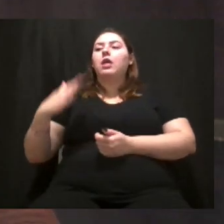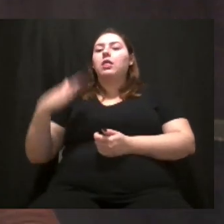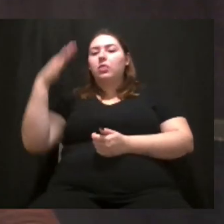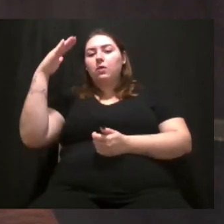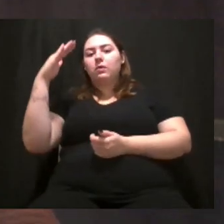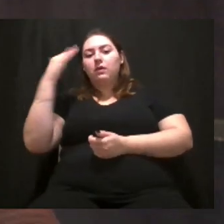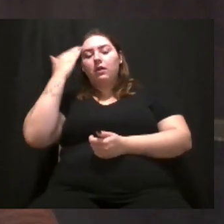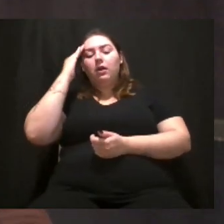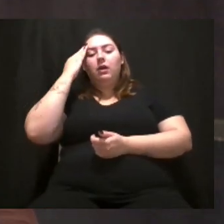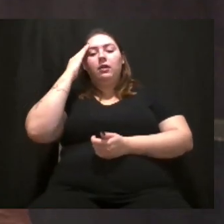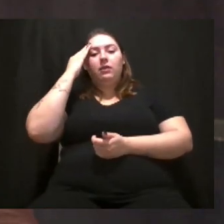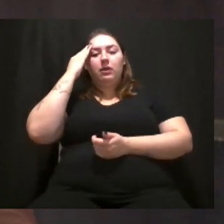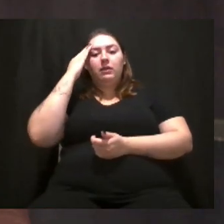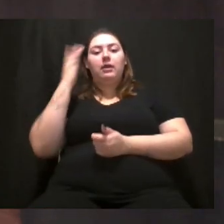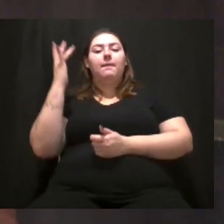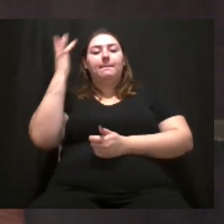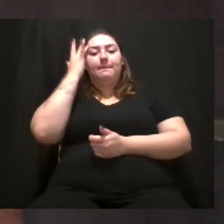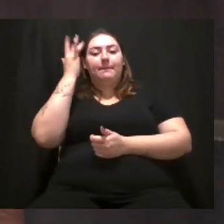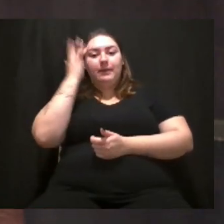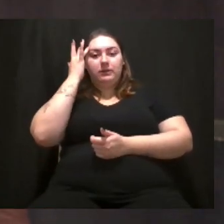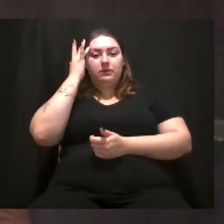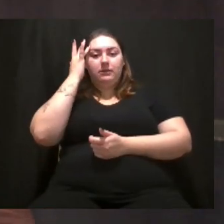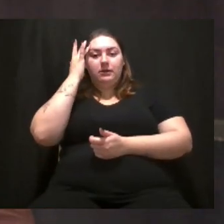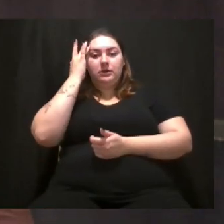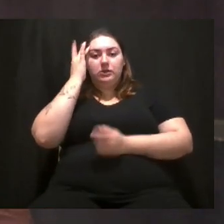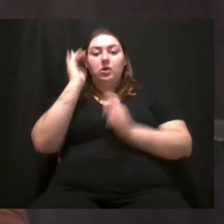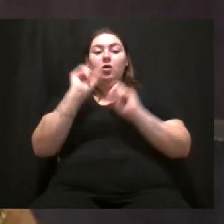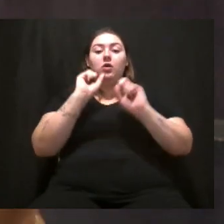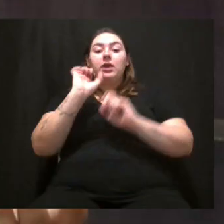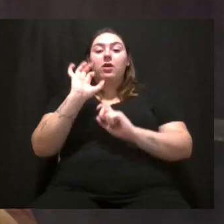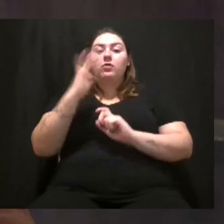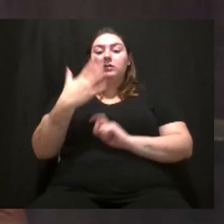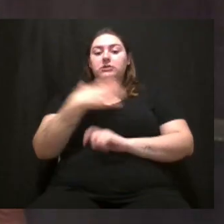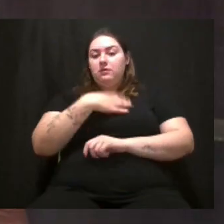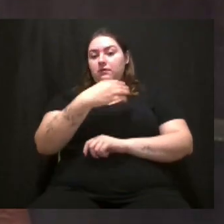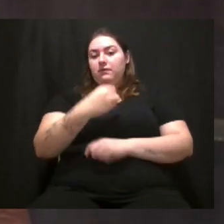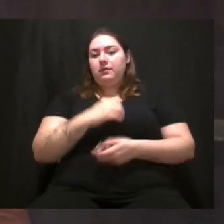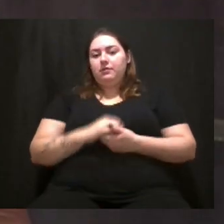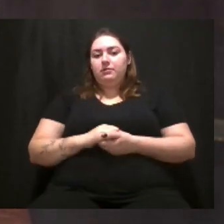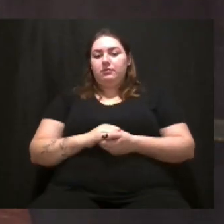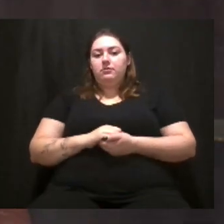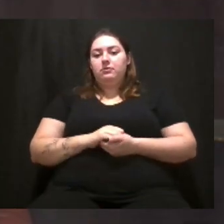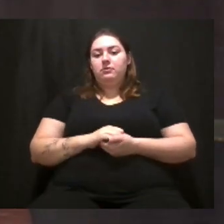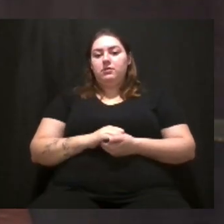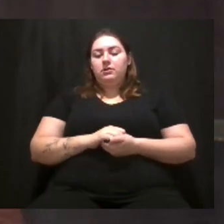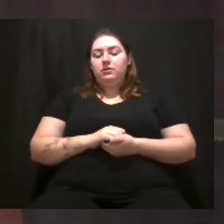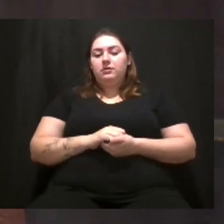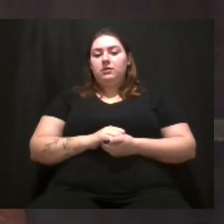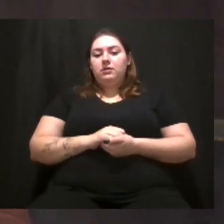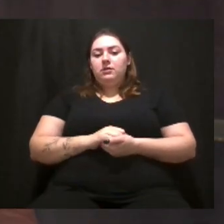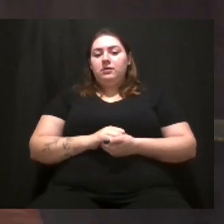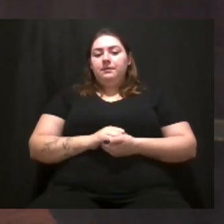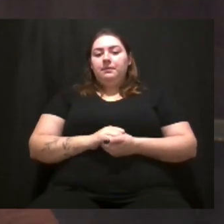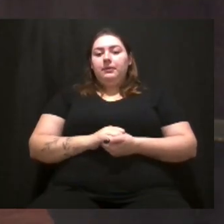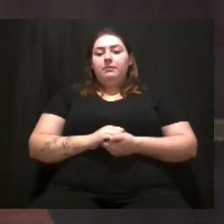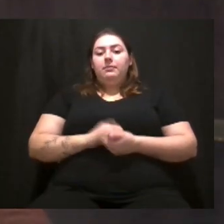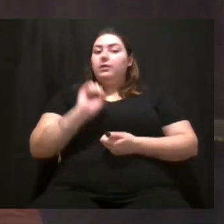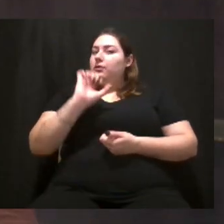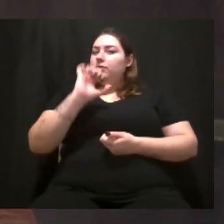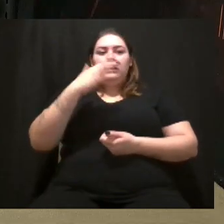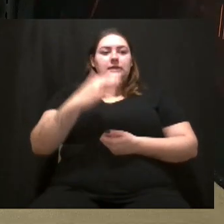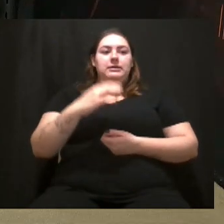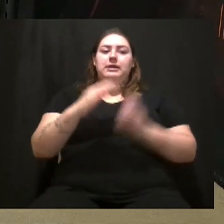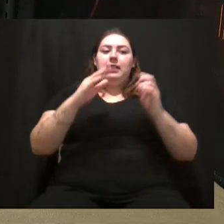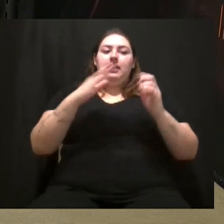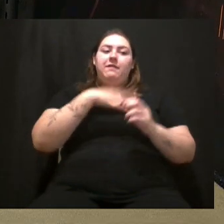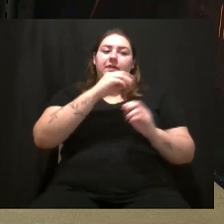muito madura, né, do que está acontecendo com o nosso filho, para também não virar essa família pula-pula de escola, né? Exatamente, né?